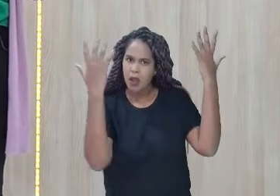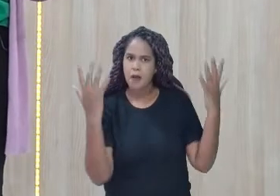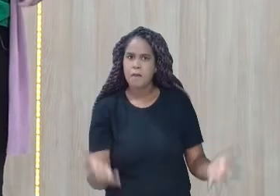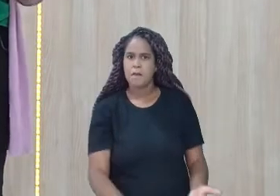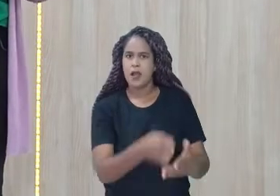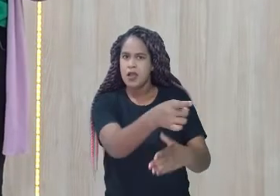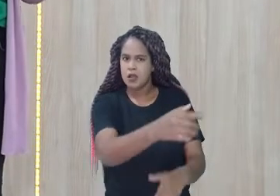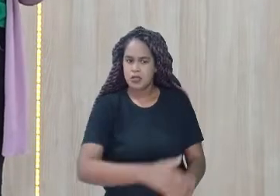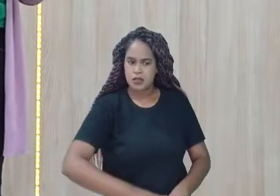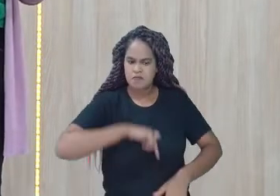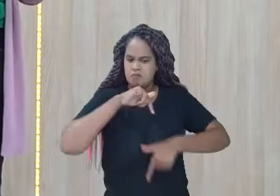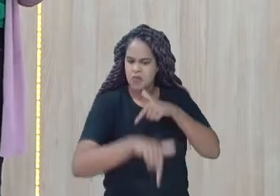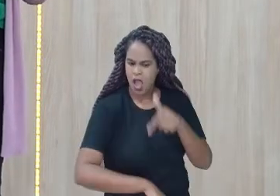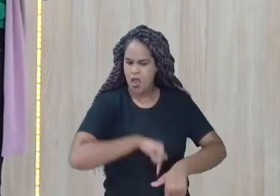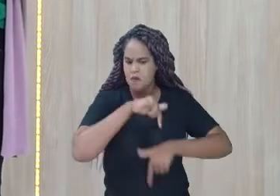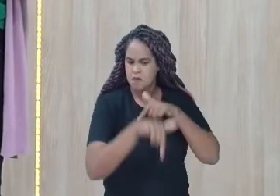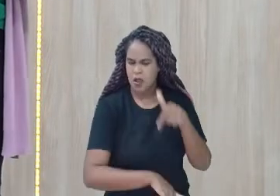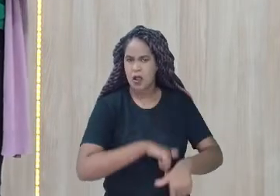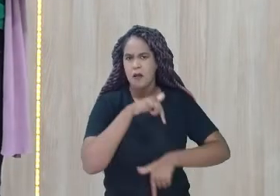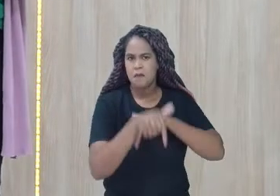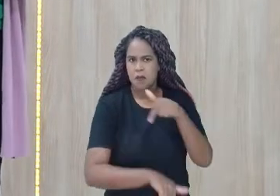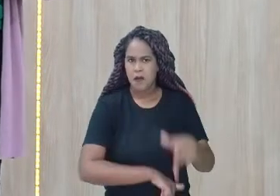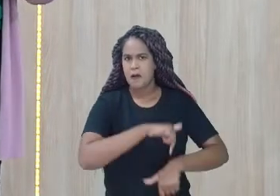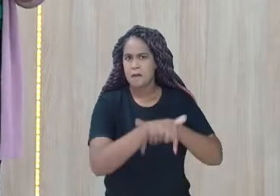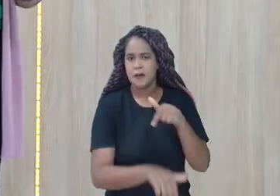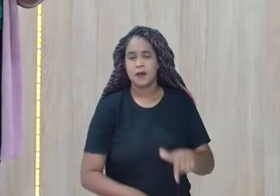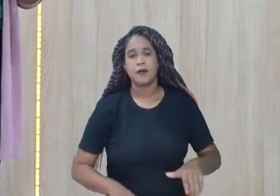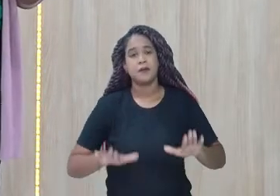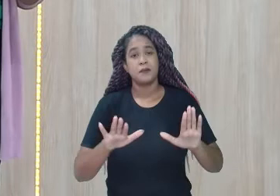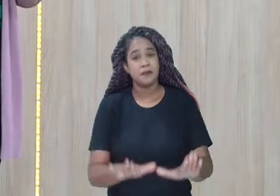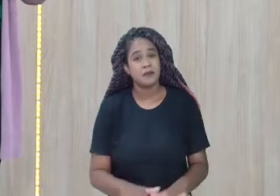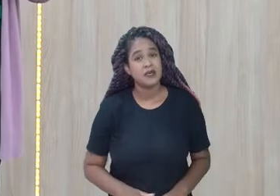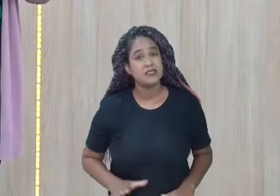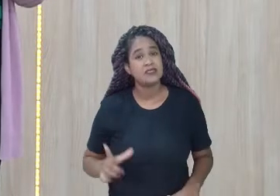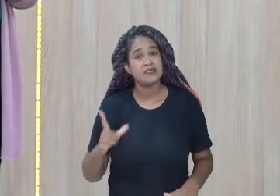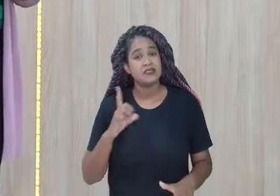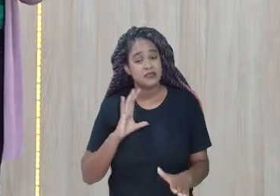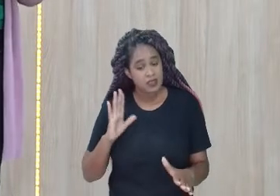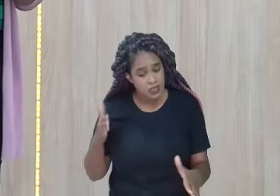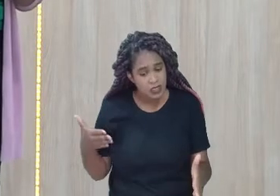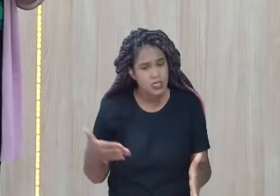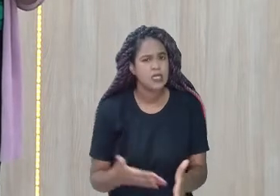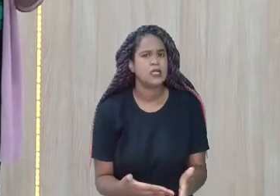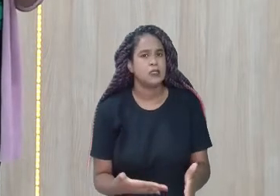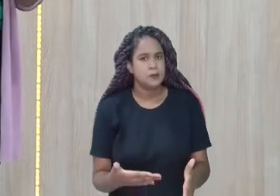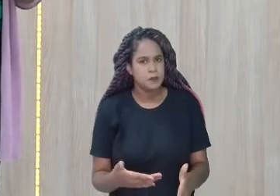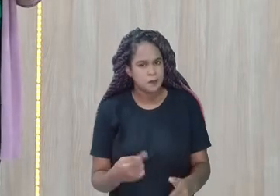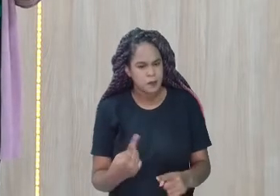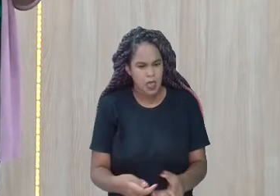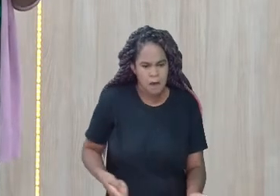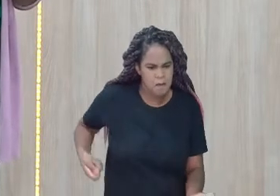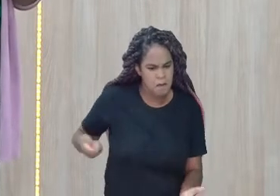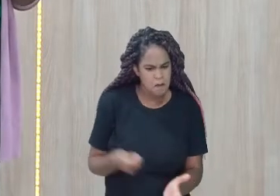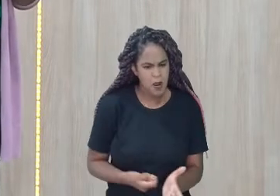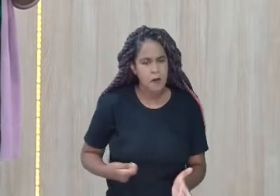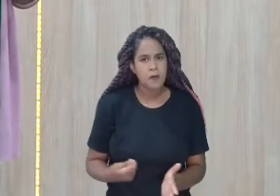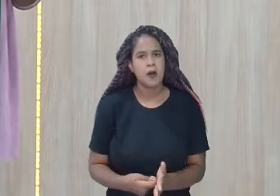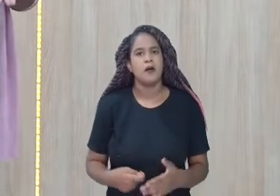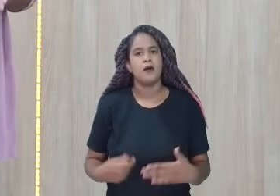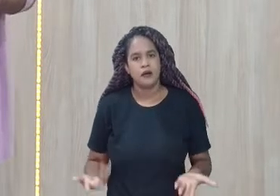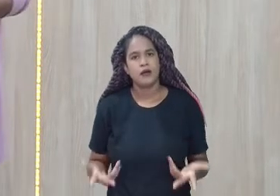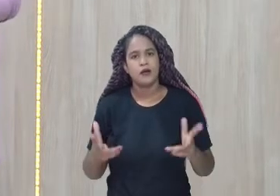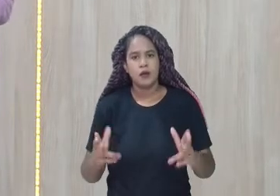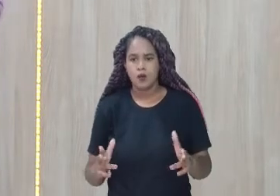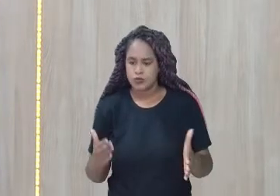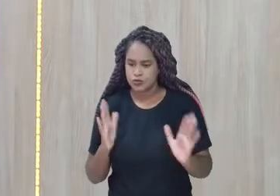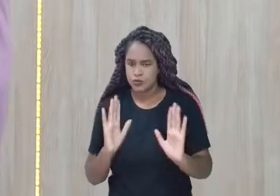fogo que cria, mas que isso também acaba. Esse abuso também acabaria como acabou, tá